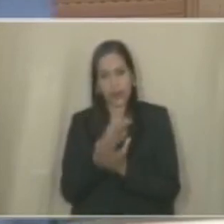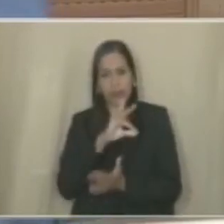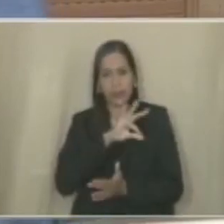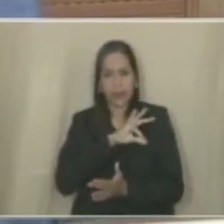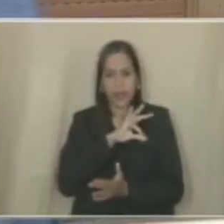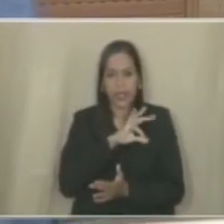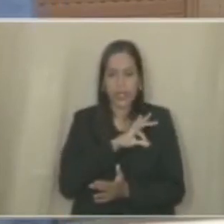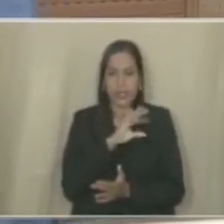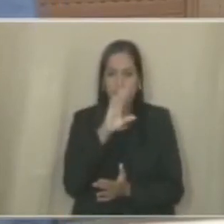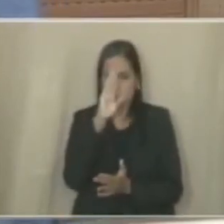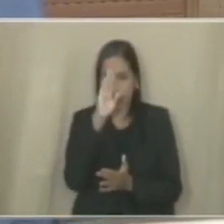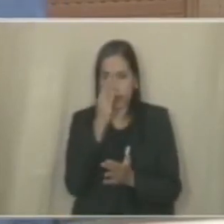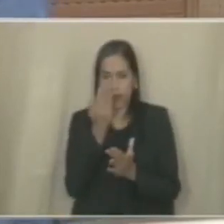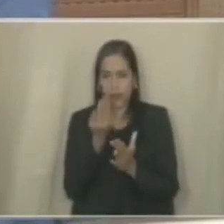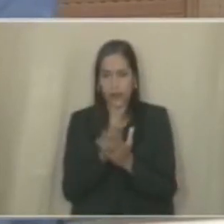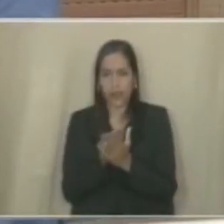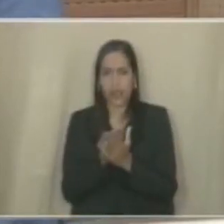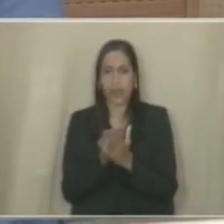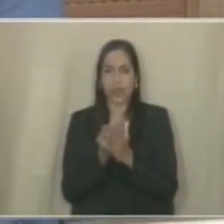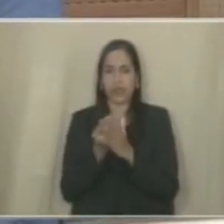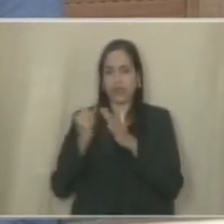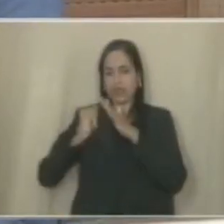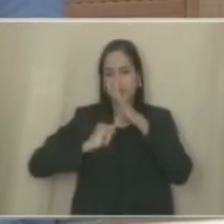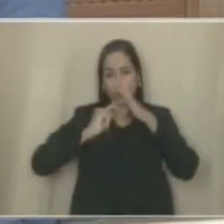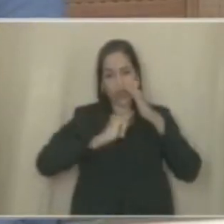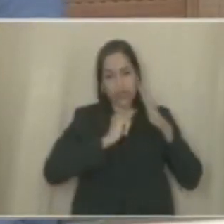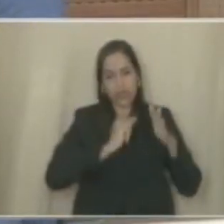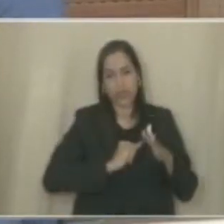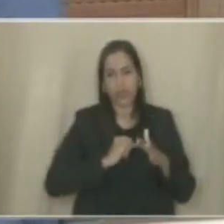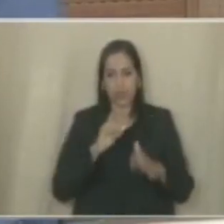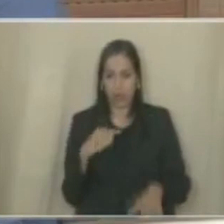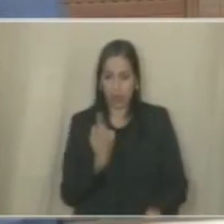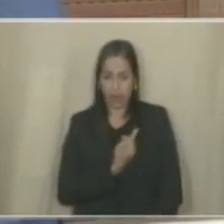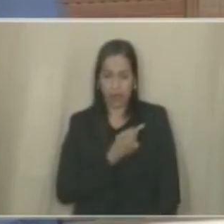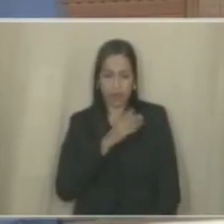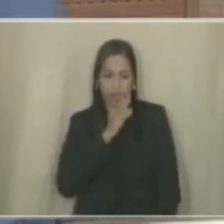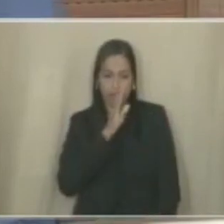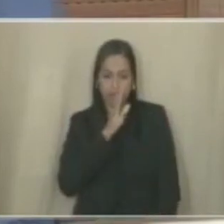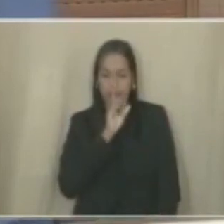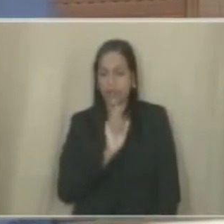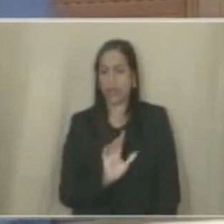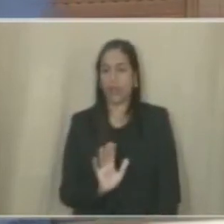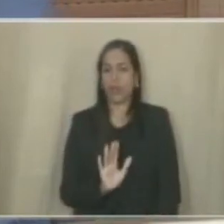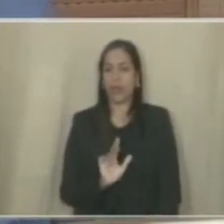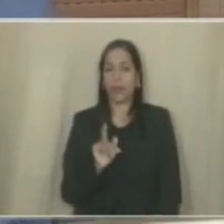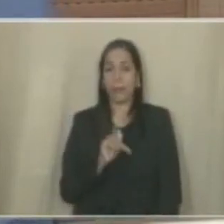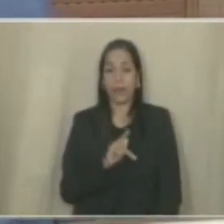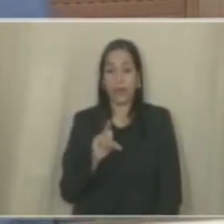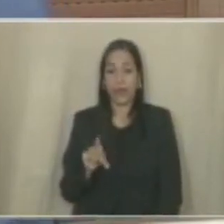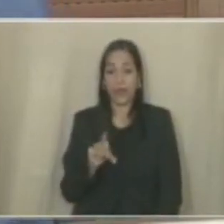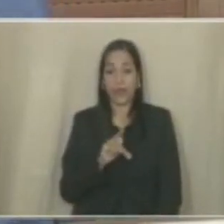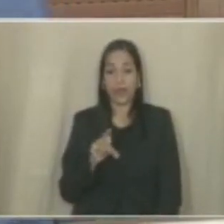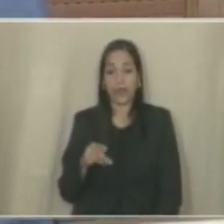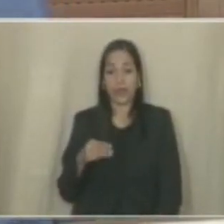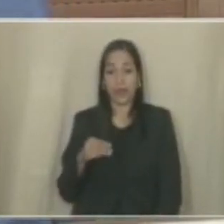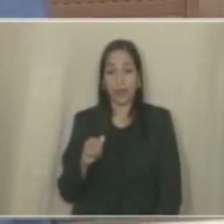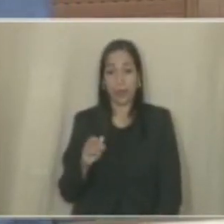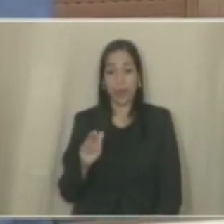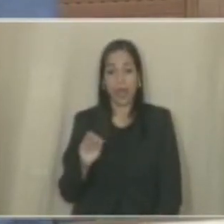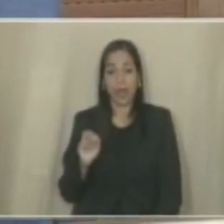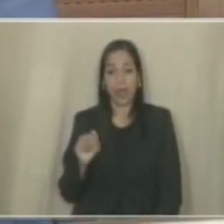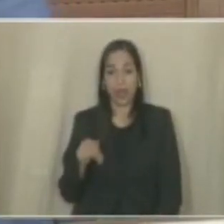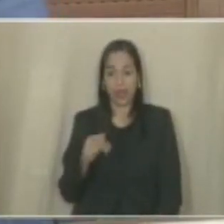mas enquanto parlamentar nessa casa Eu Não Posso Me Calar nem ficar omisso a covardia que foi feita ao professor marl e nós não iremos nos